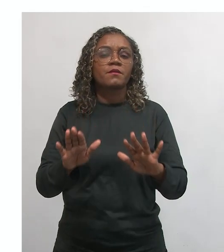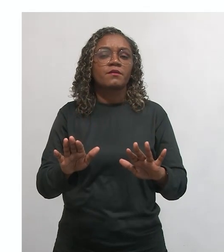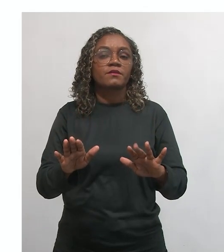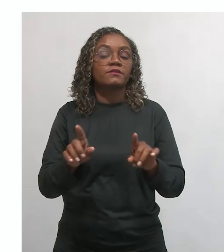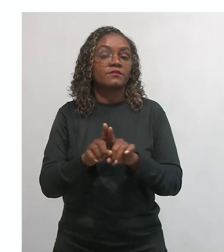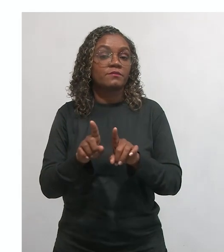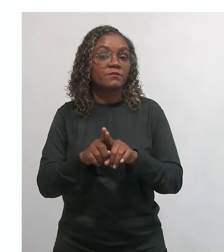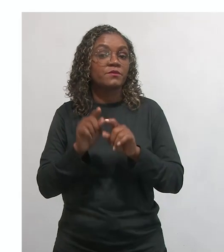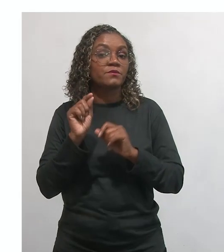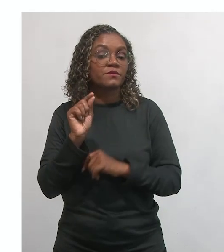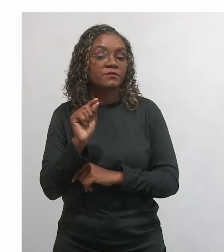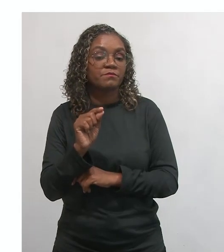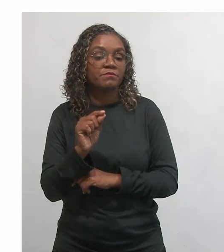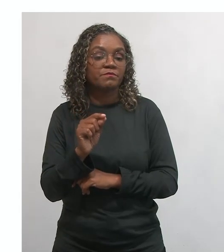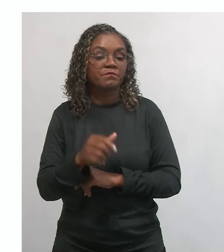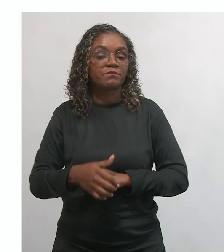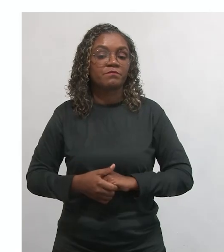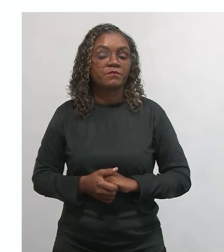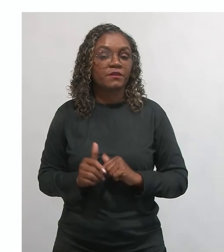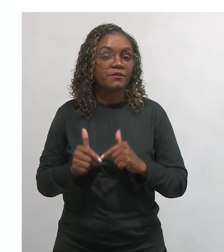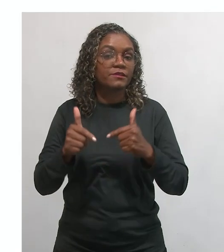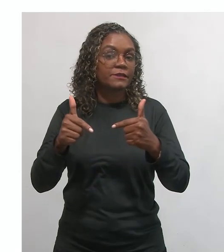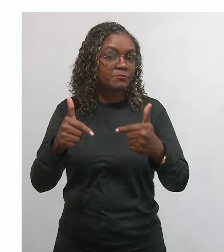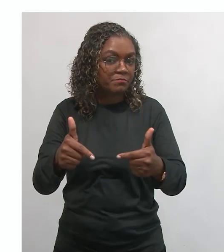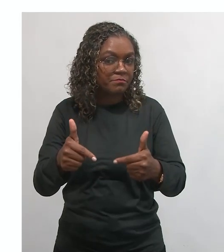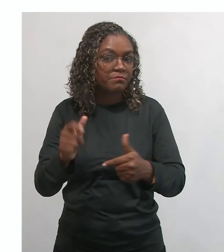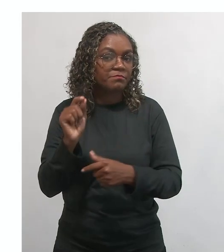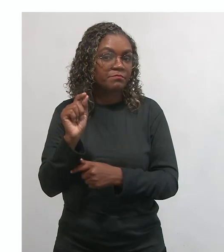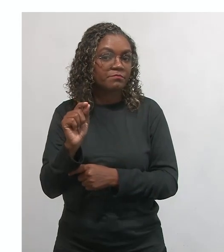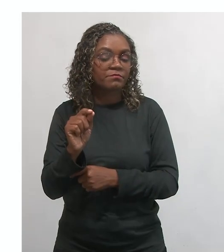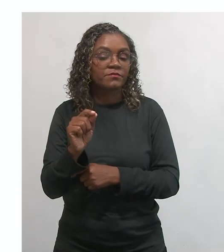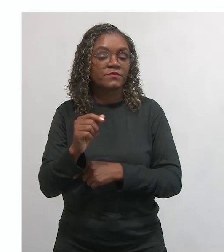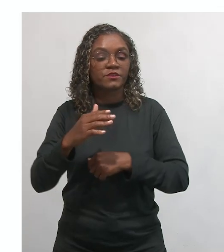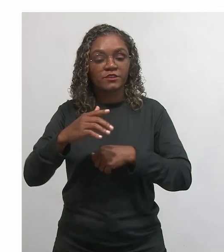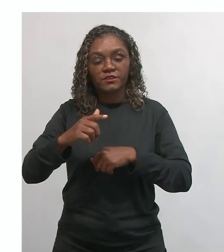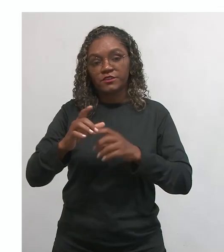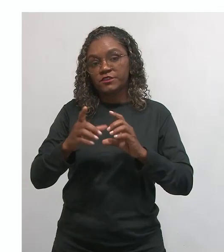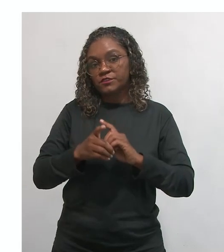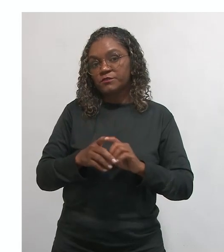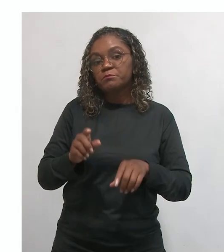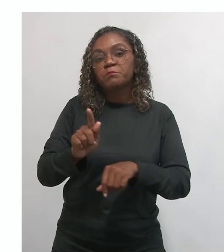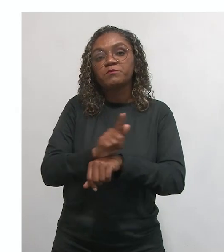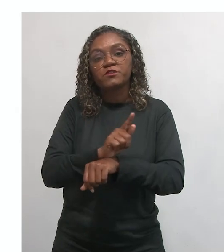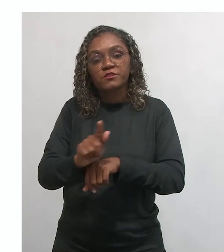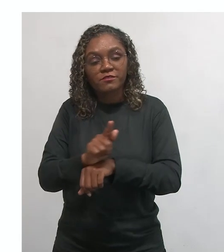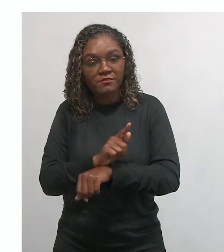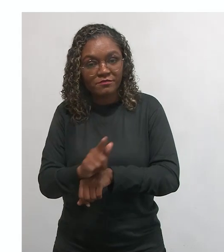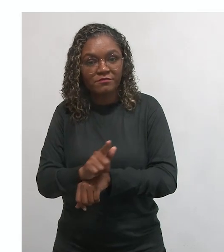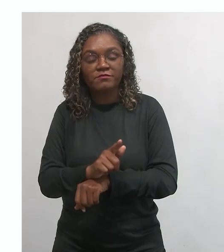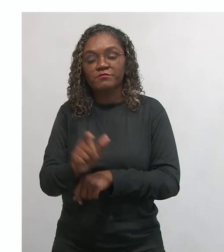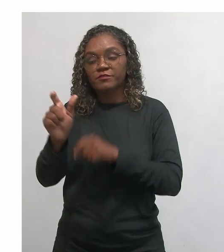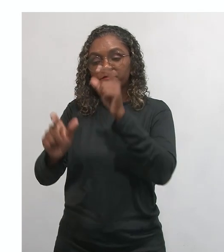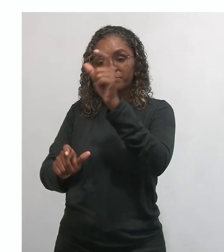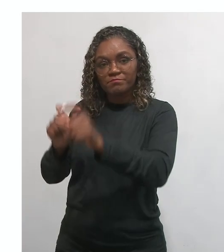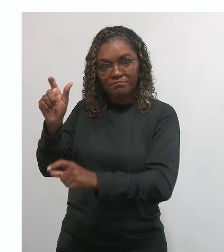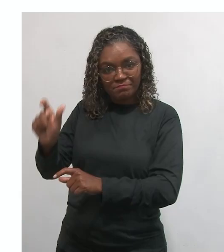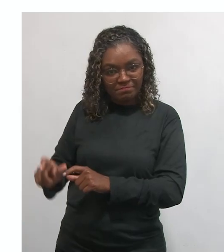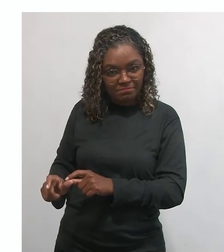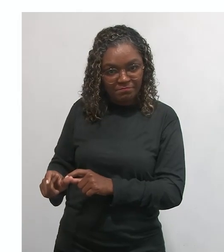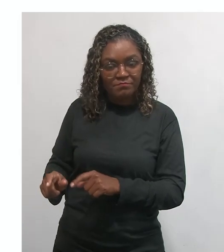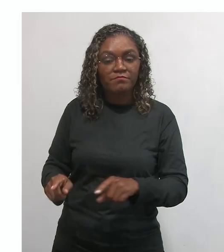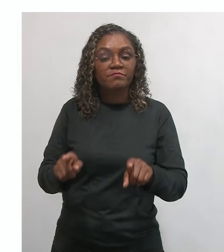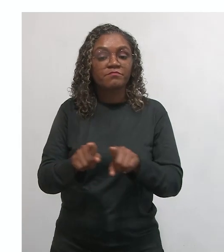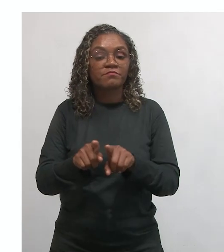e financeira, mas ele também precisa desempenhar uma gestão